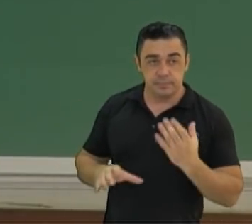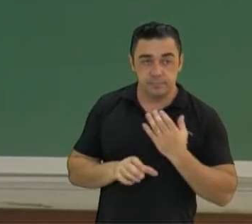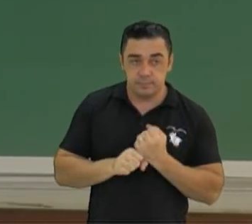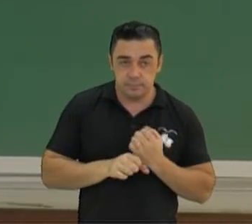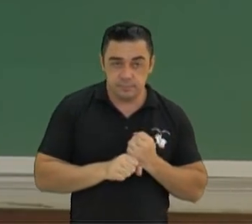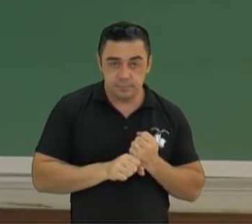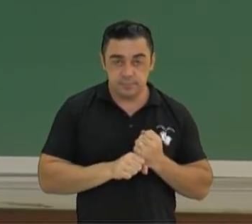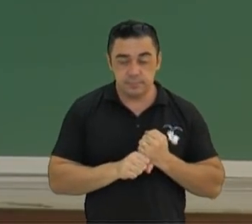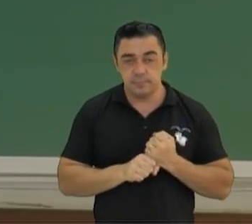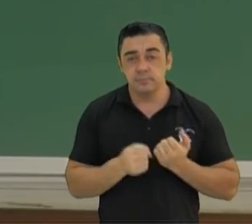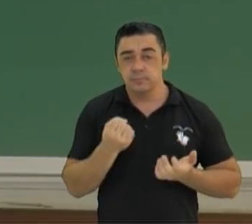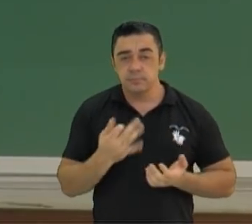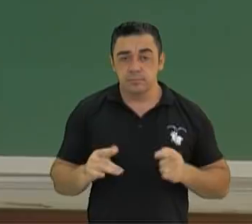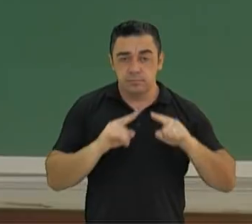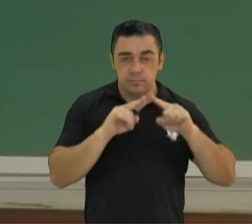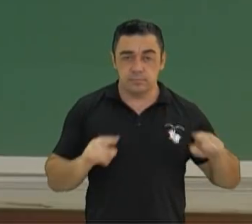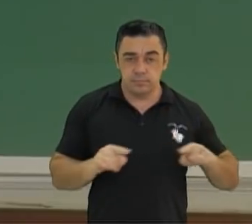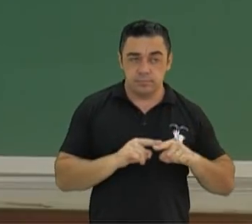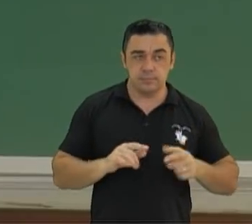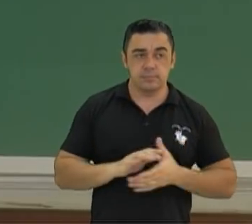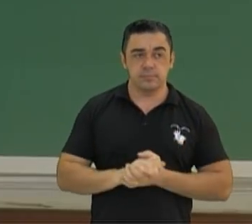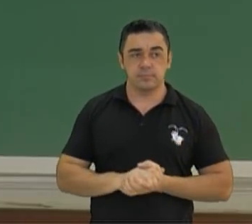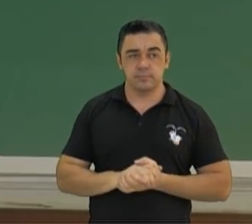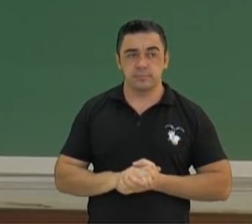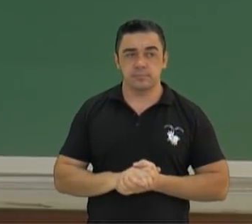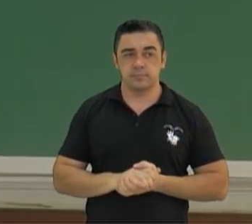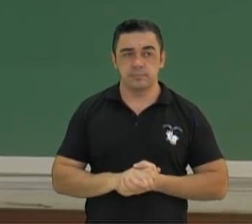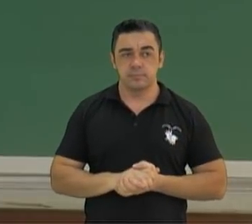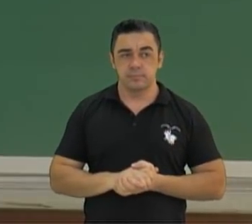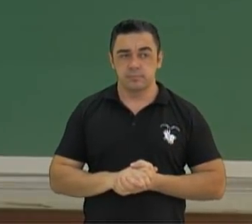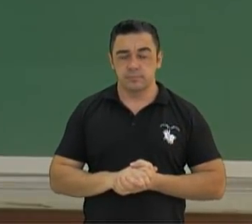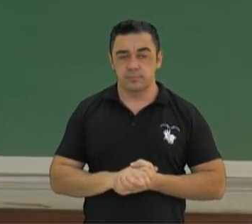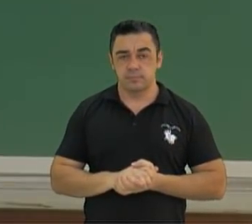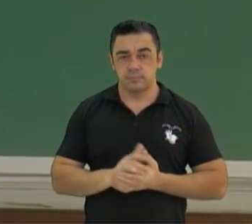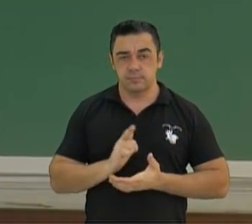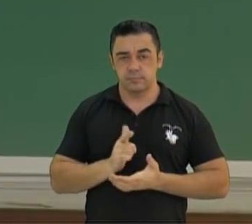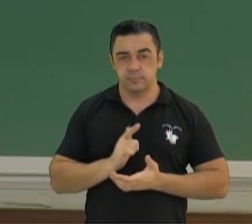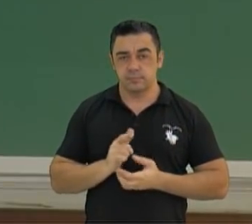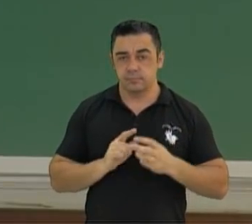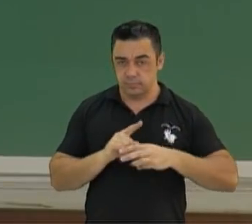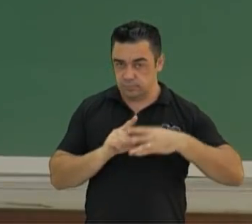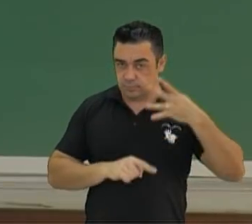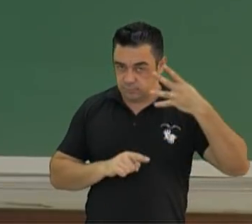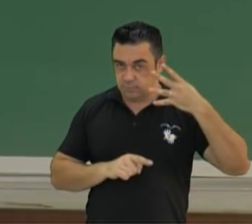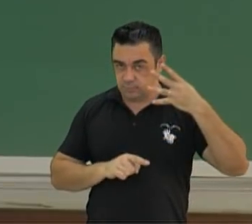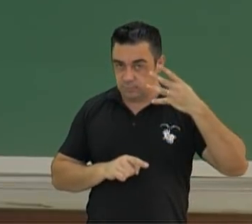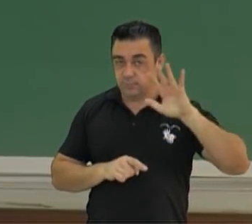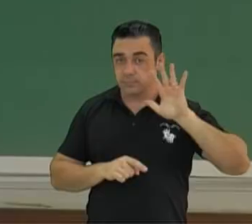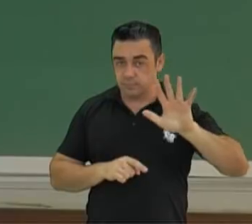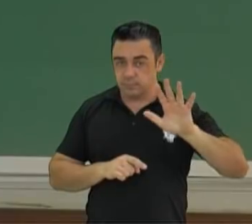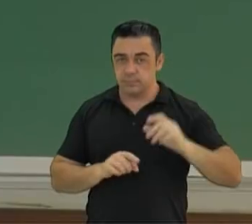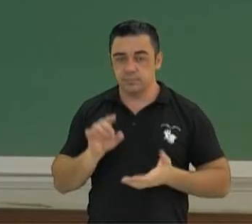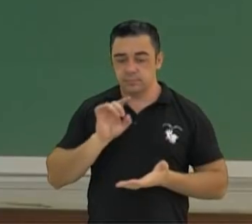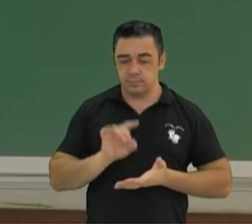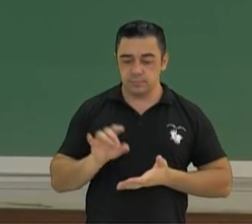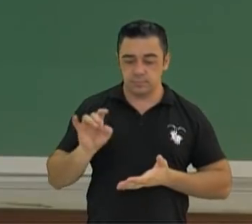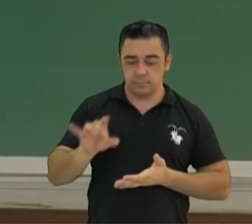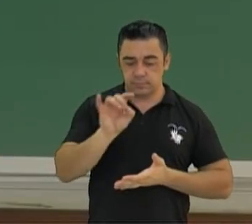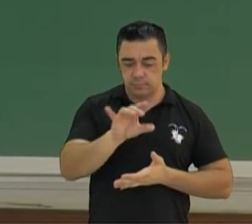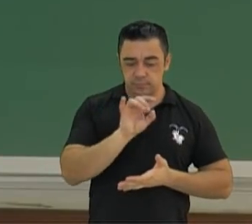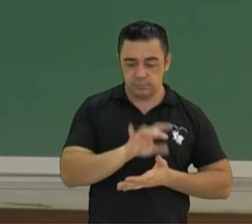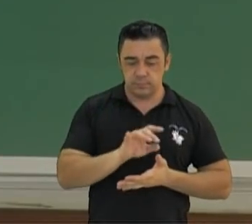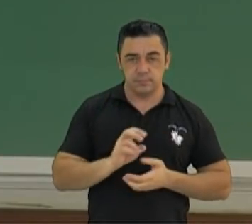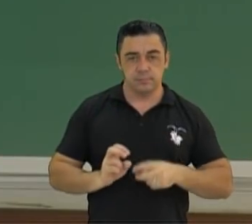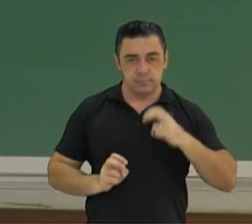a área do nosso triângulo. Então, nós temos 4 triângulos, lembram? Só que cada um tem a base